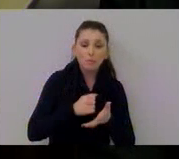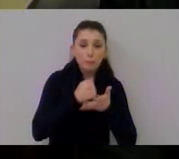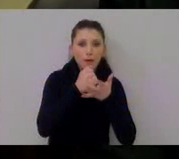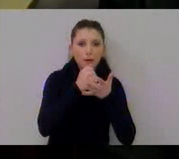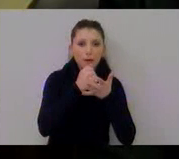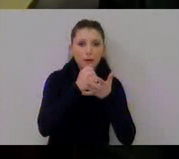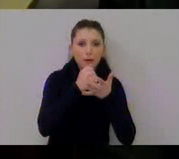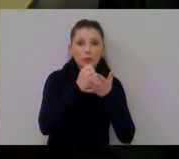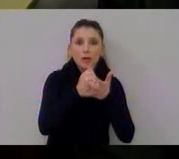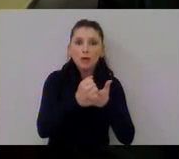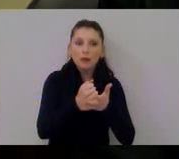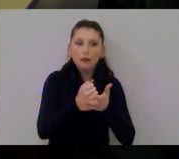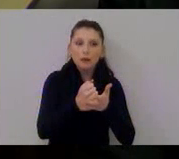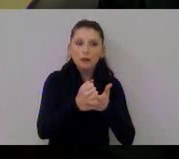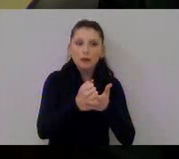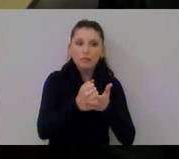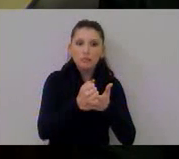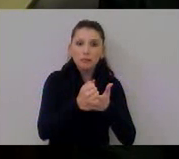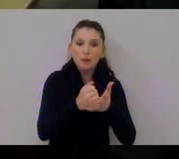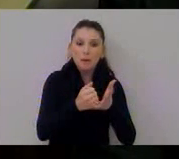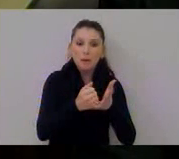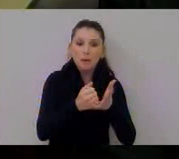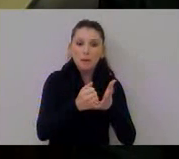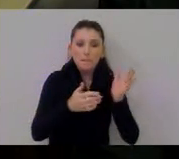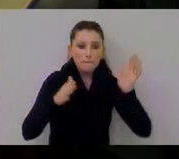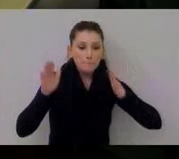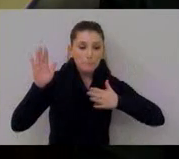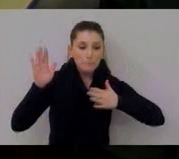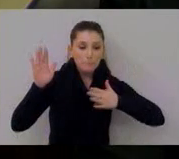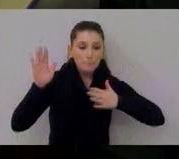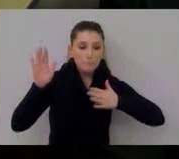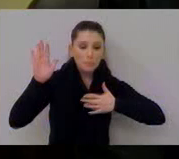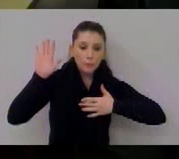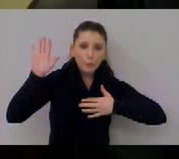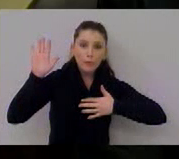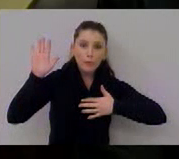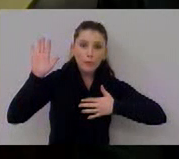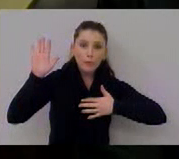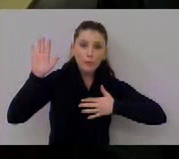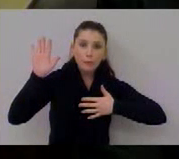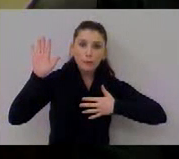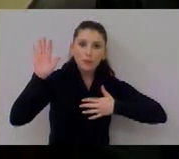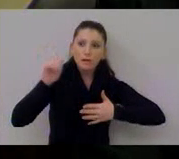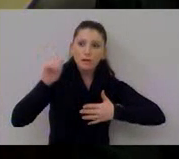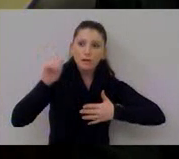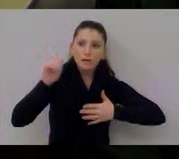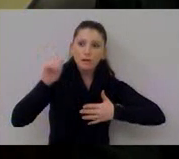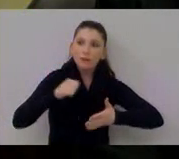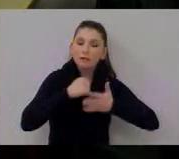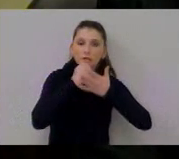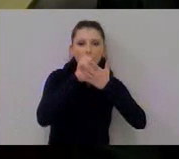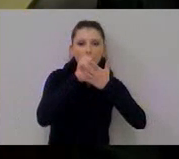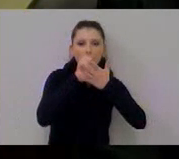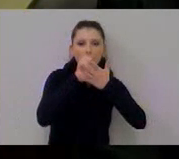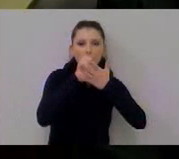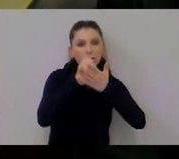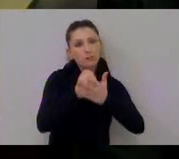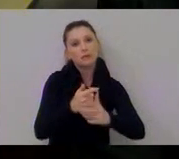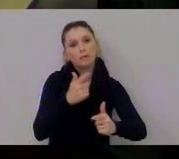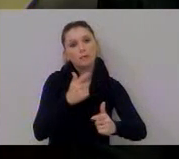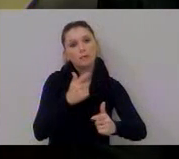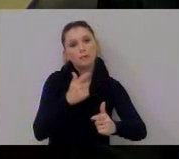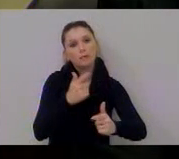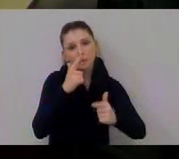Prometeram resolver todos os nossos problemas comunitários